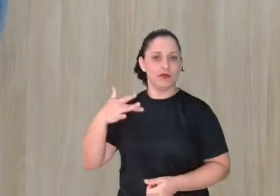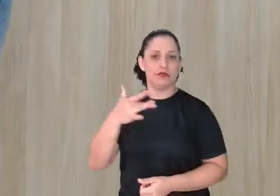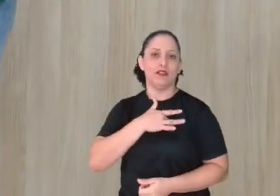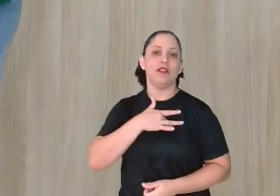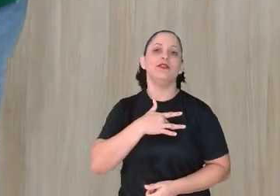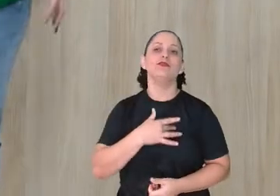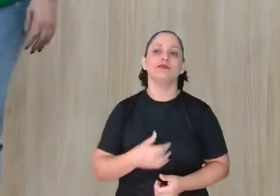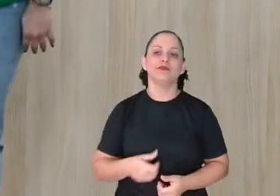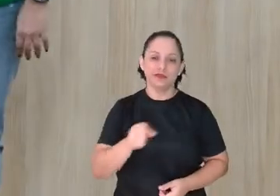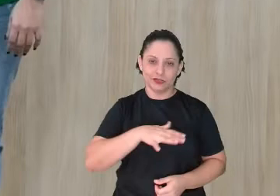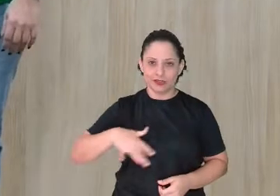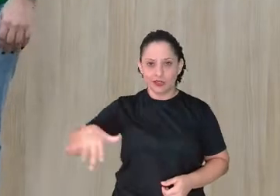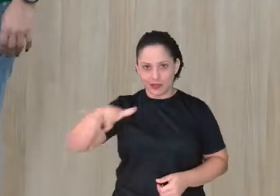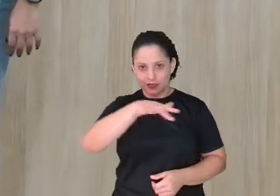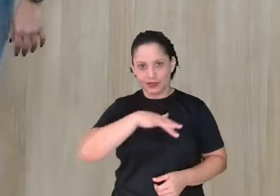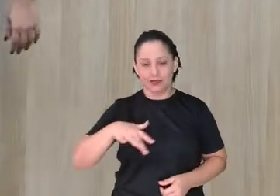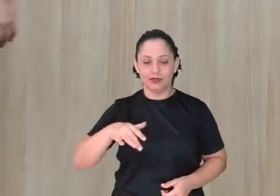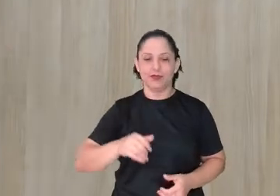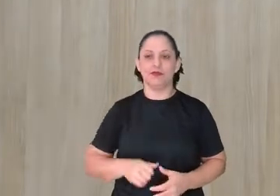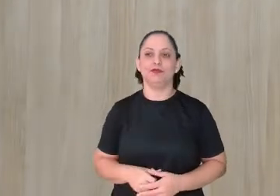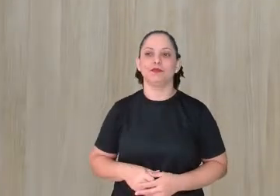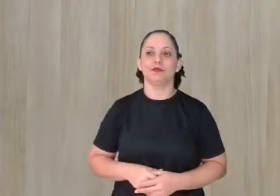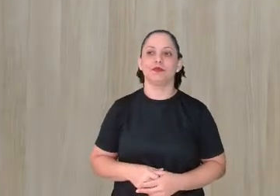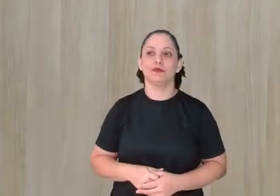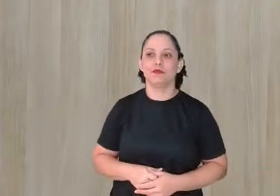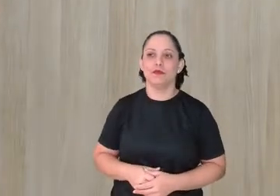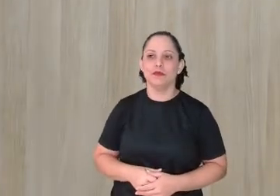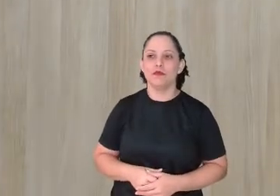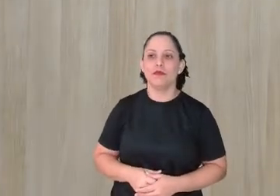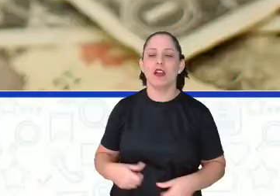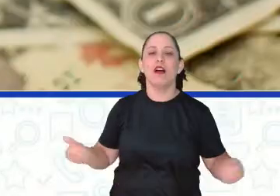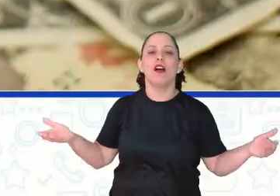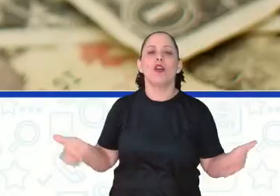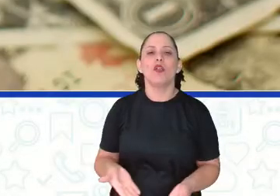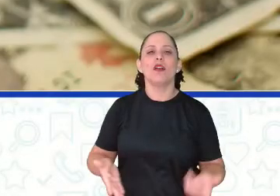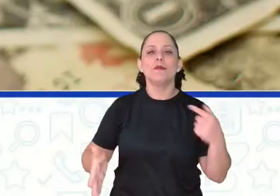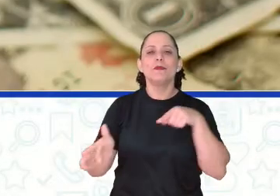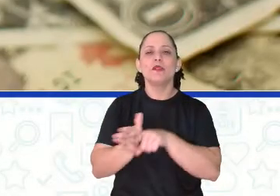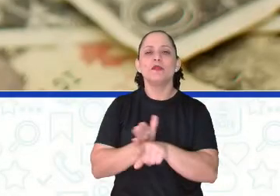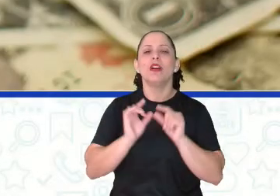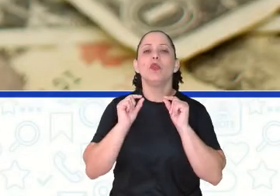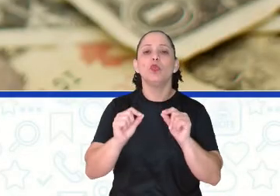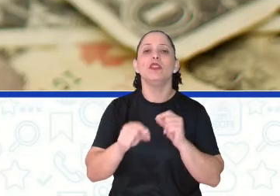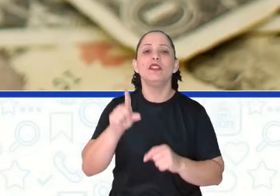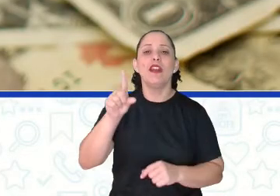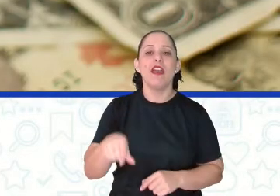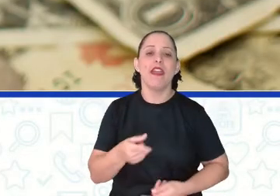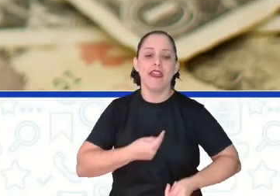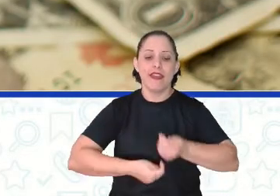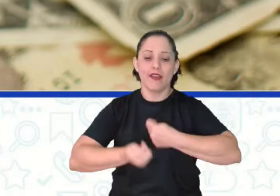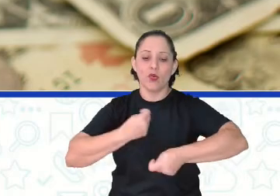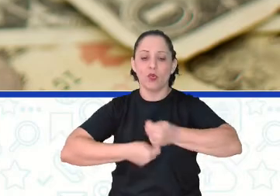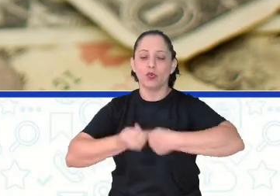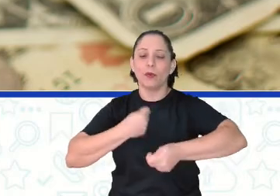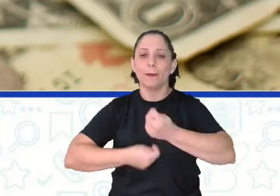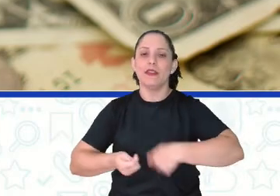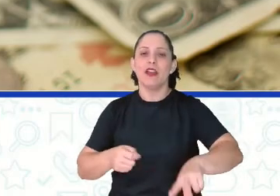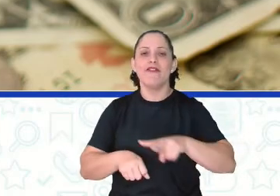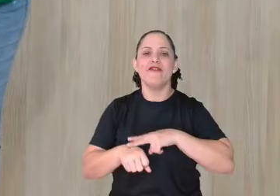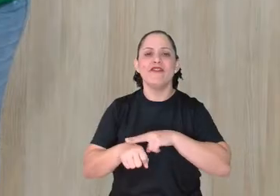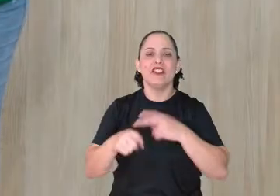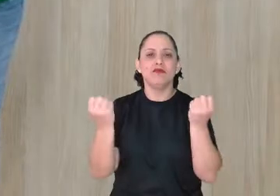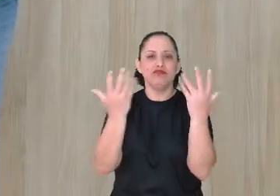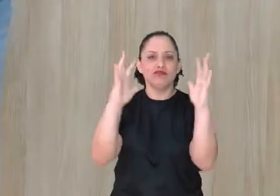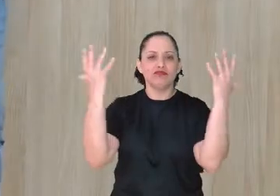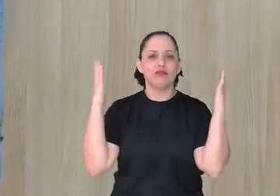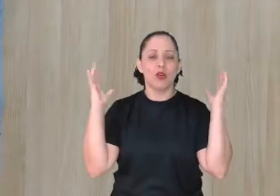né? Todos nós. E aí, a gente segue aqui, já que já sabemos o que é economia verde, mas o que é a economia atual